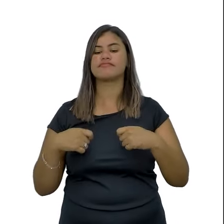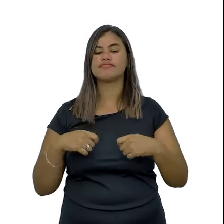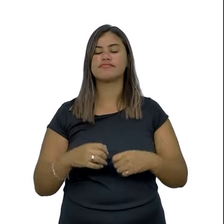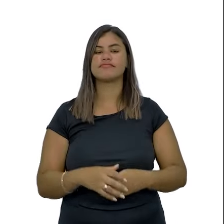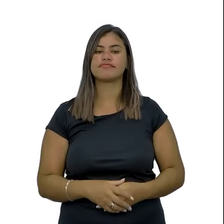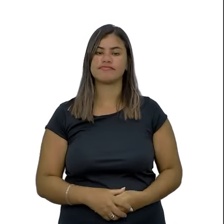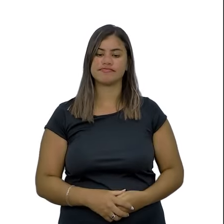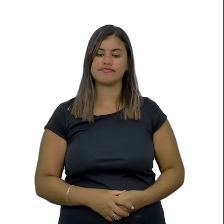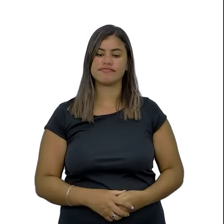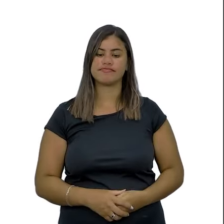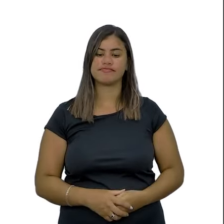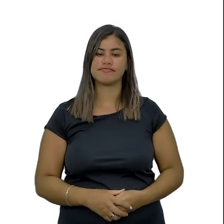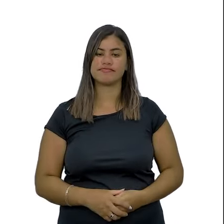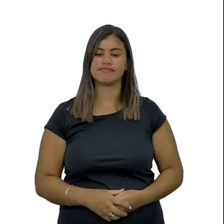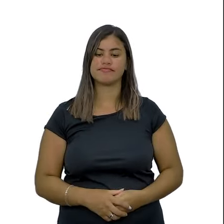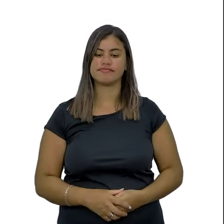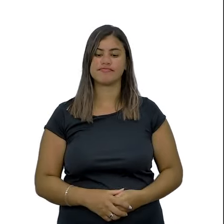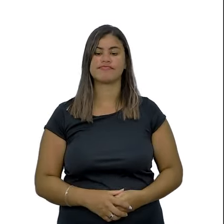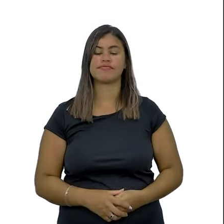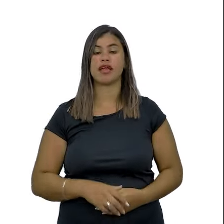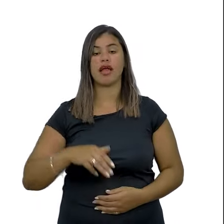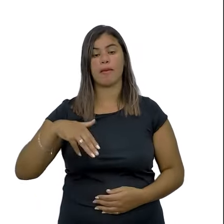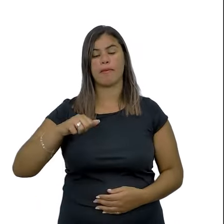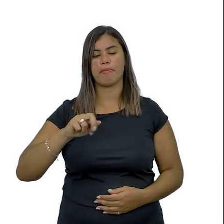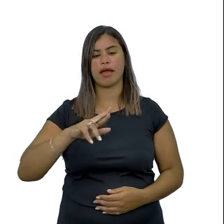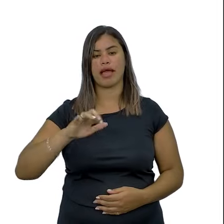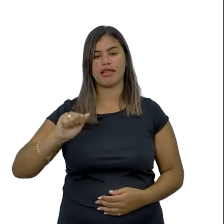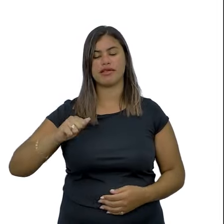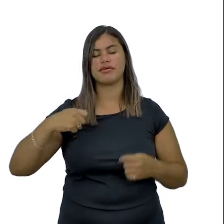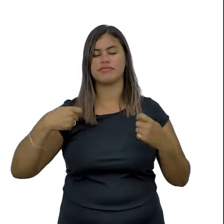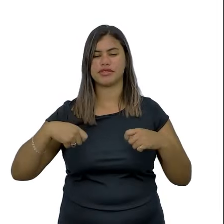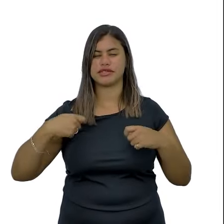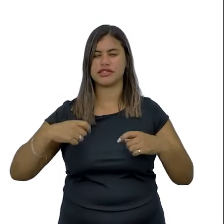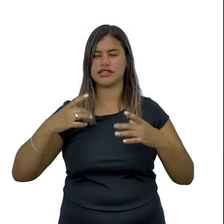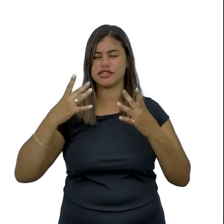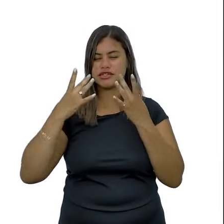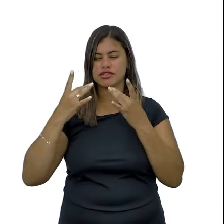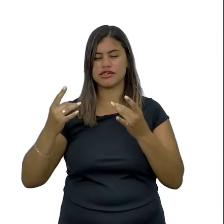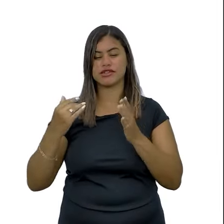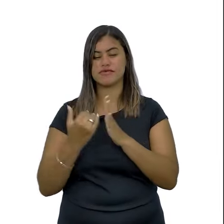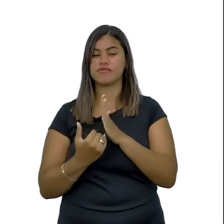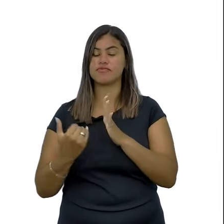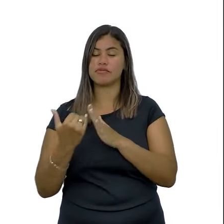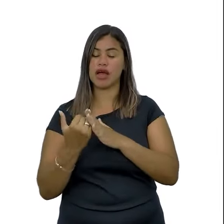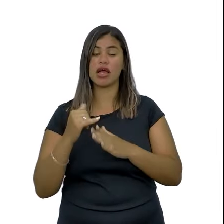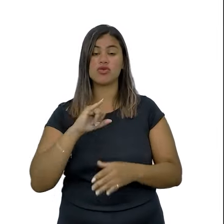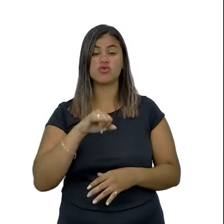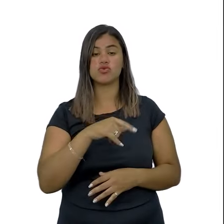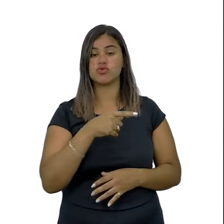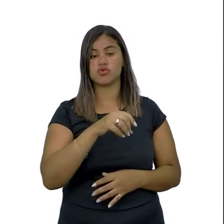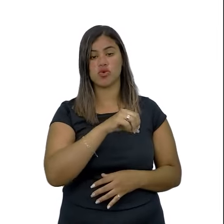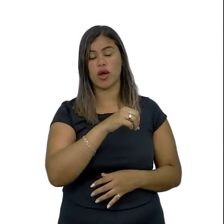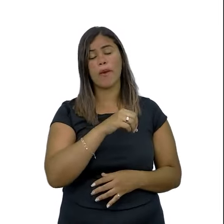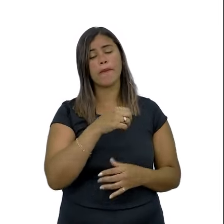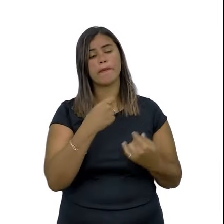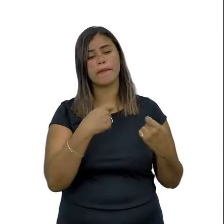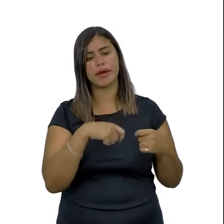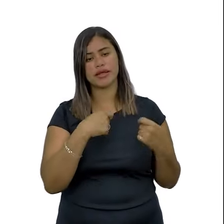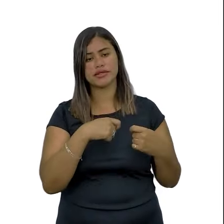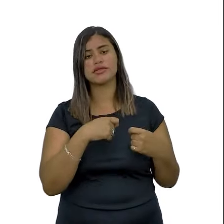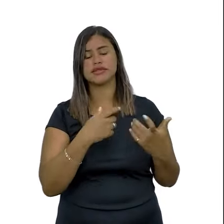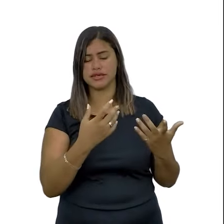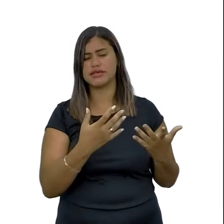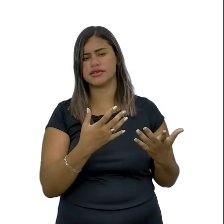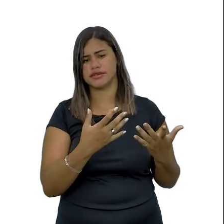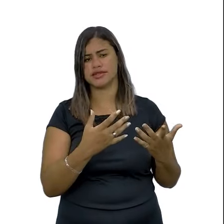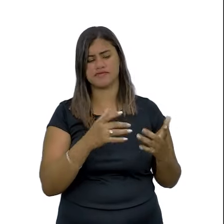considerar que a Maria precisa de mais intervenções em relação a isso, que o Joãozinho precisa de mais